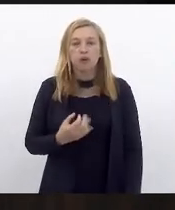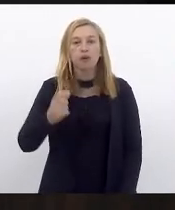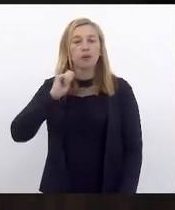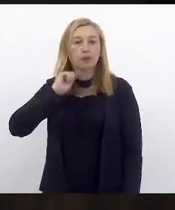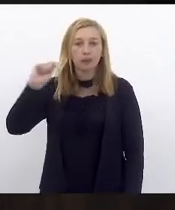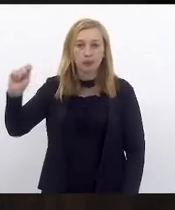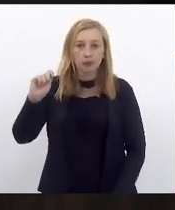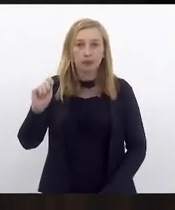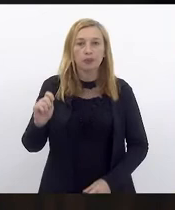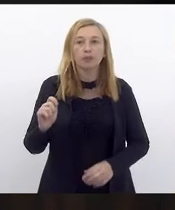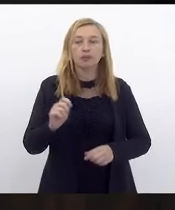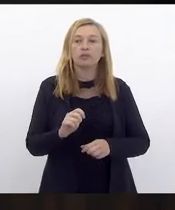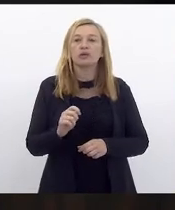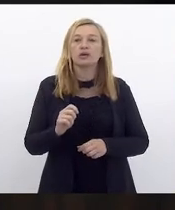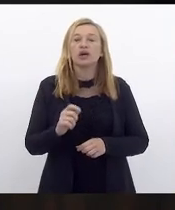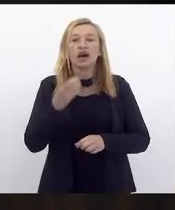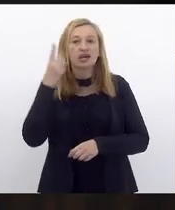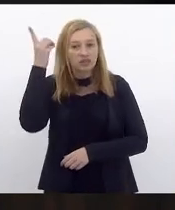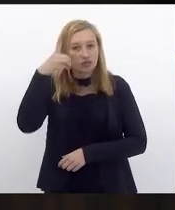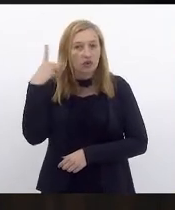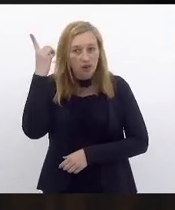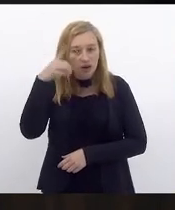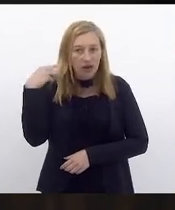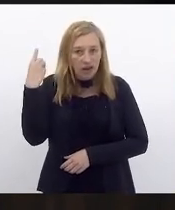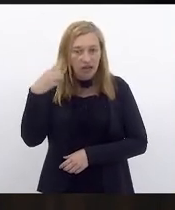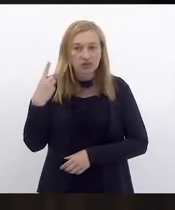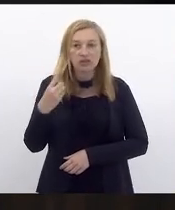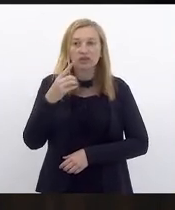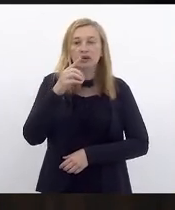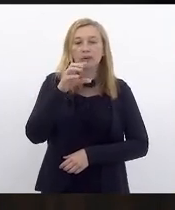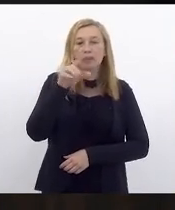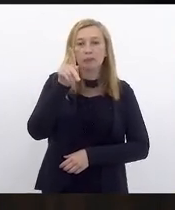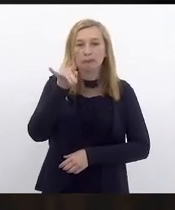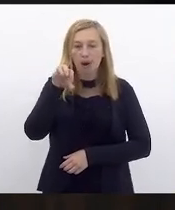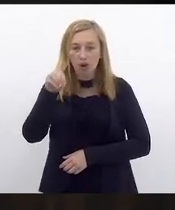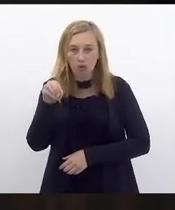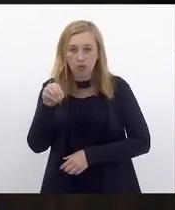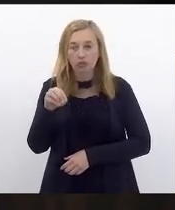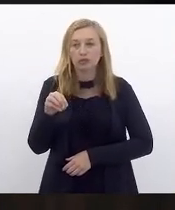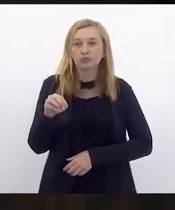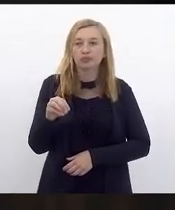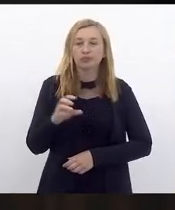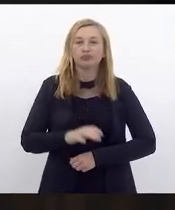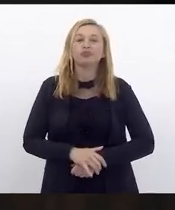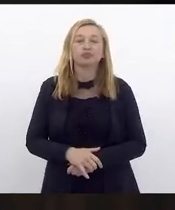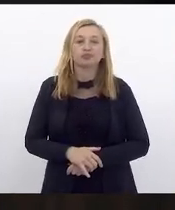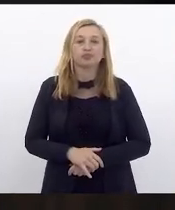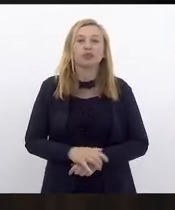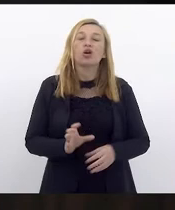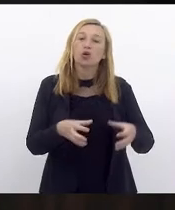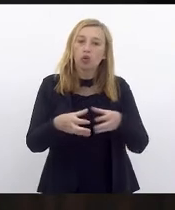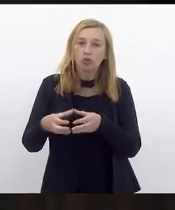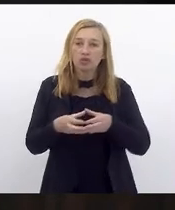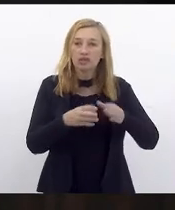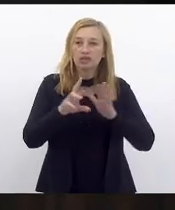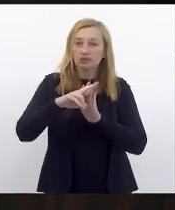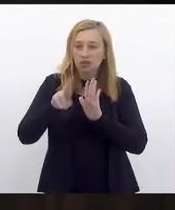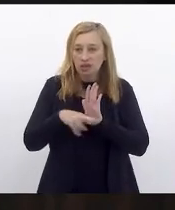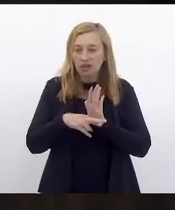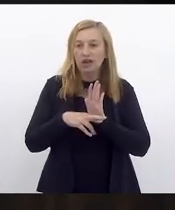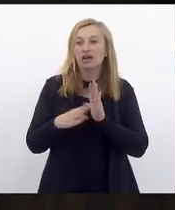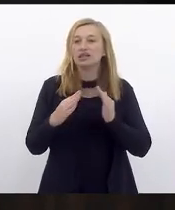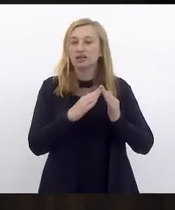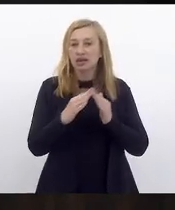diploma ao advogado Paulo César Salomão Filho. Aparecer da comissão de normas internas e proposições